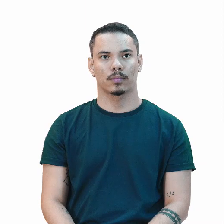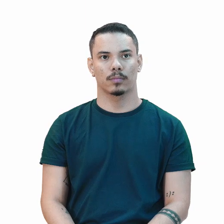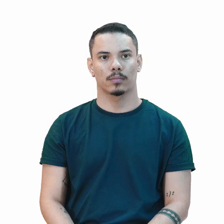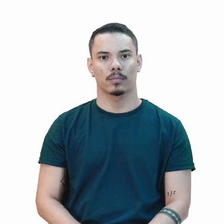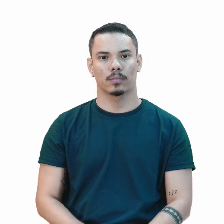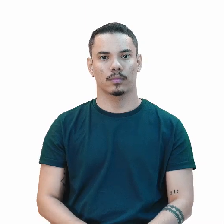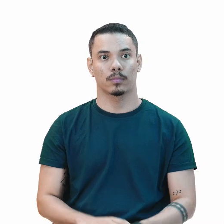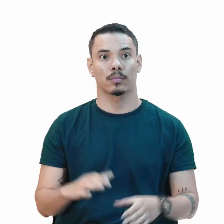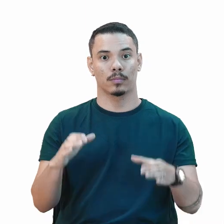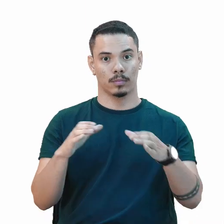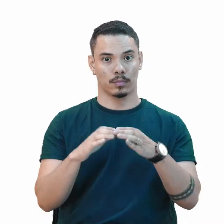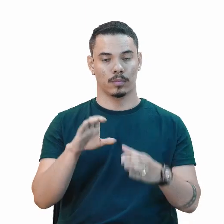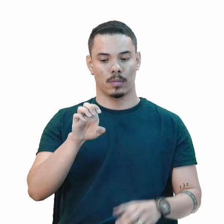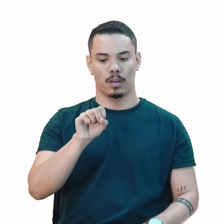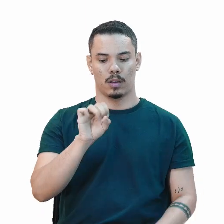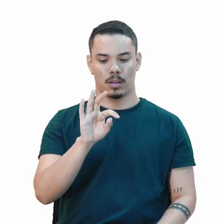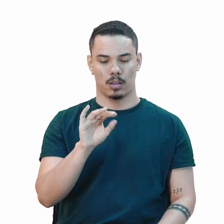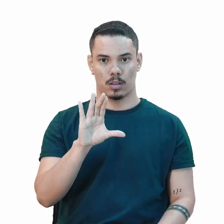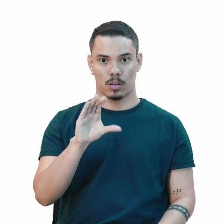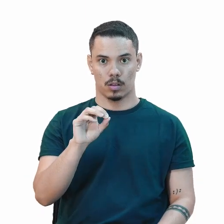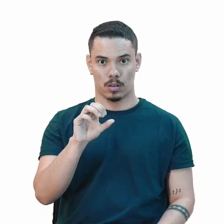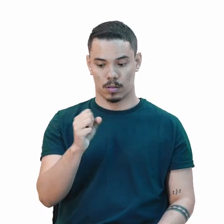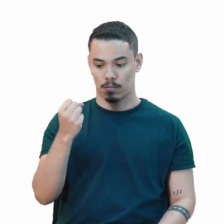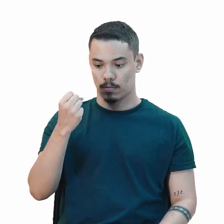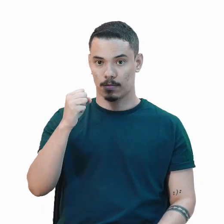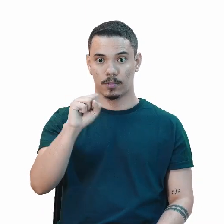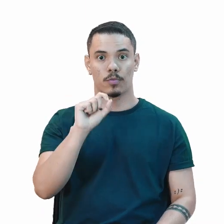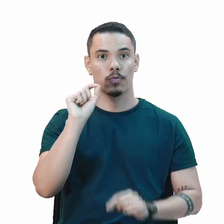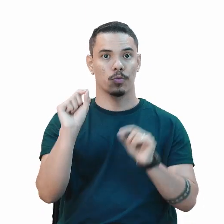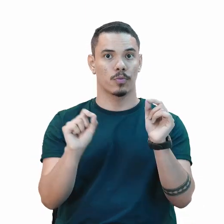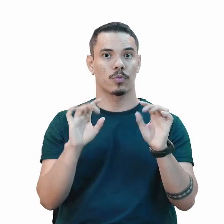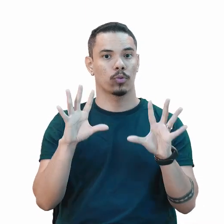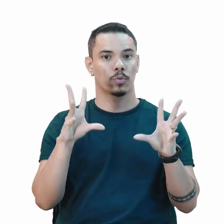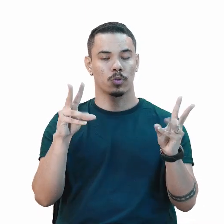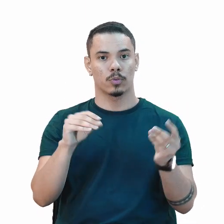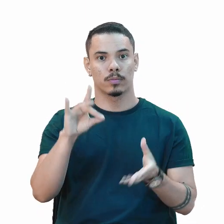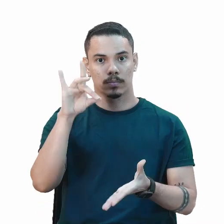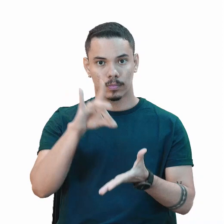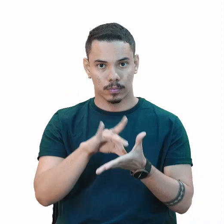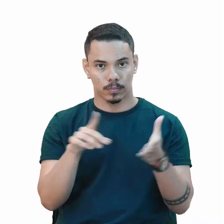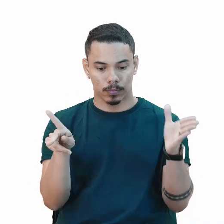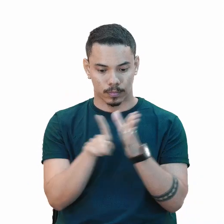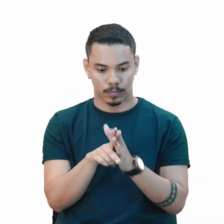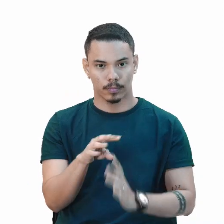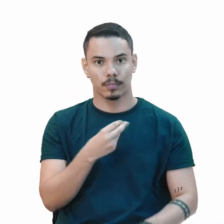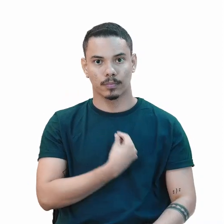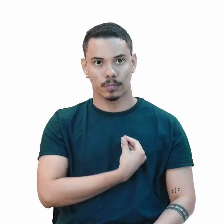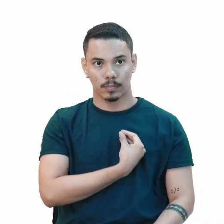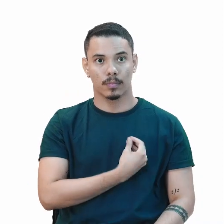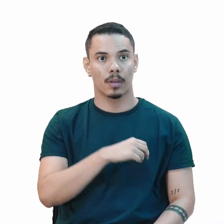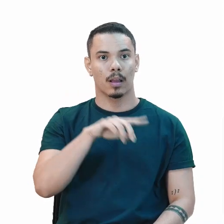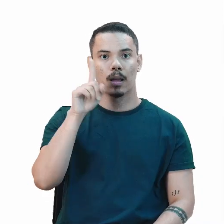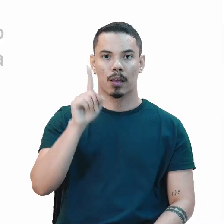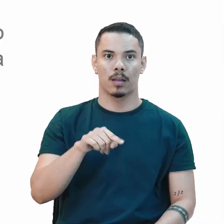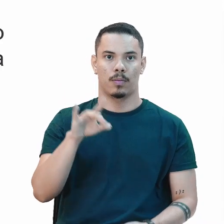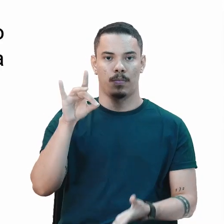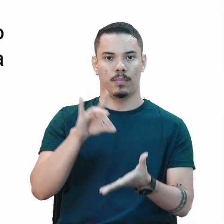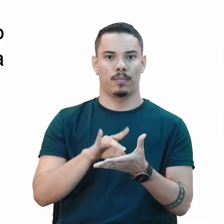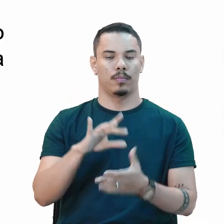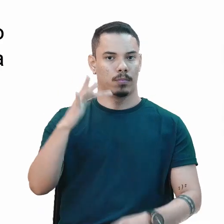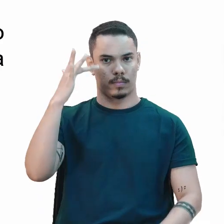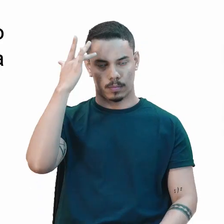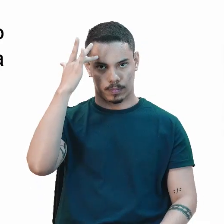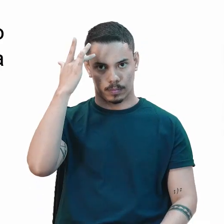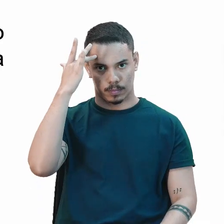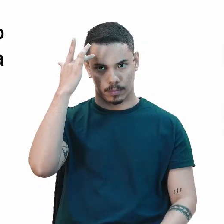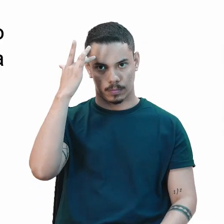Vimos que os estoicos defendiam a noção de que toda a realidade existente é uma realidade